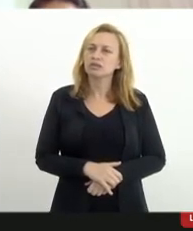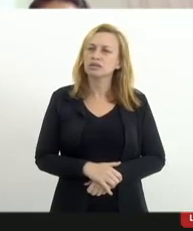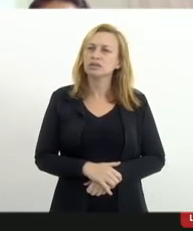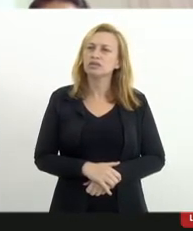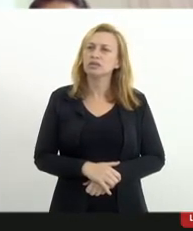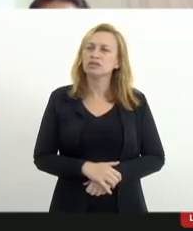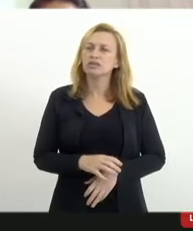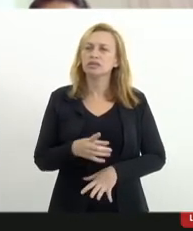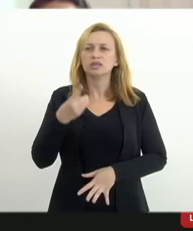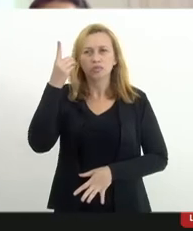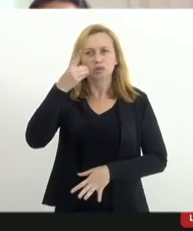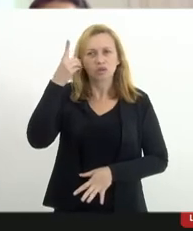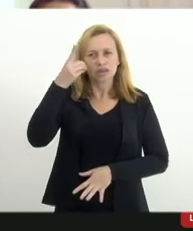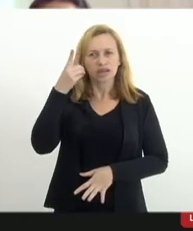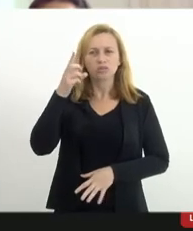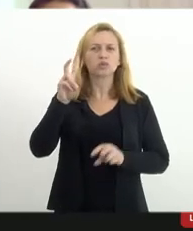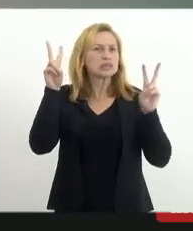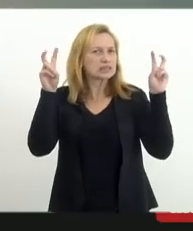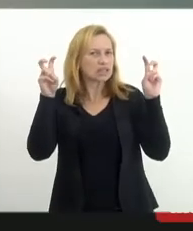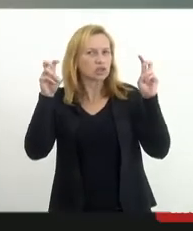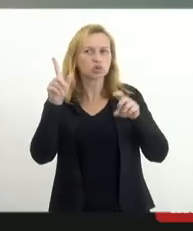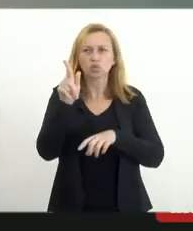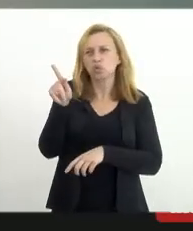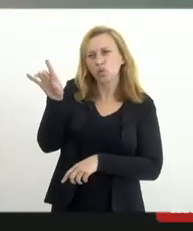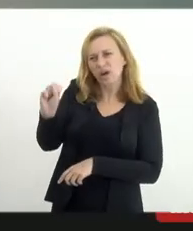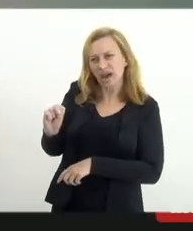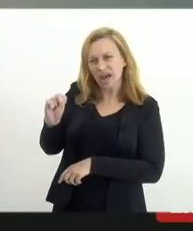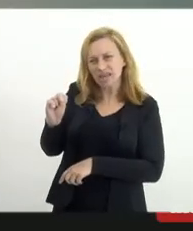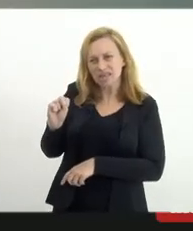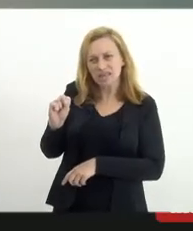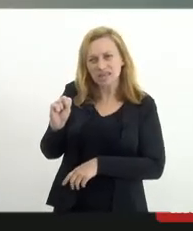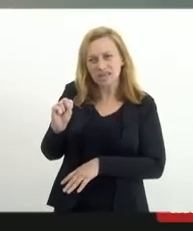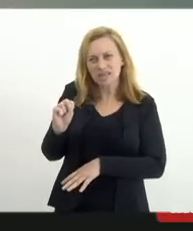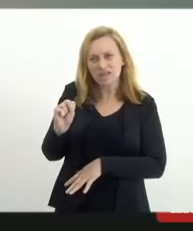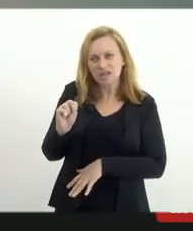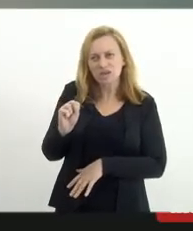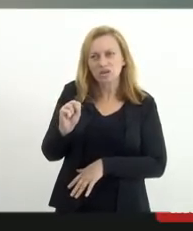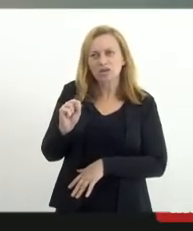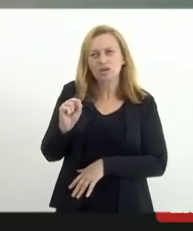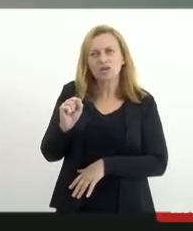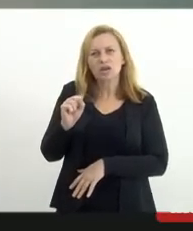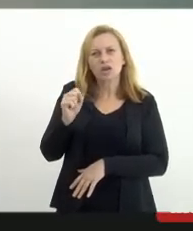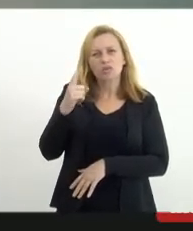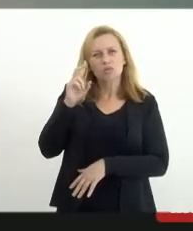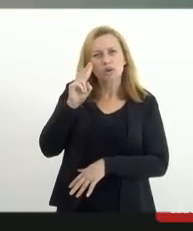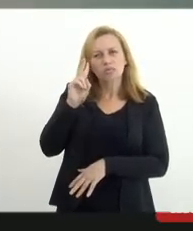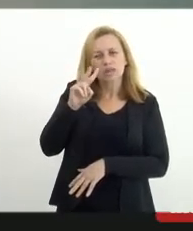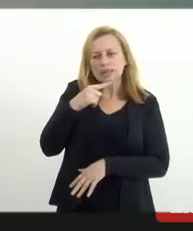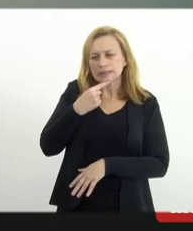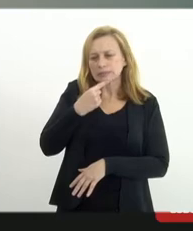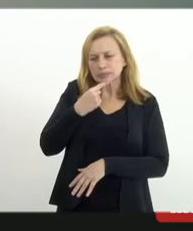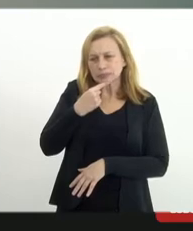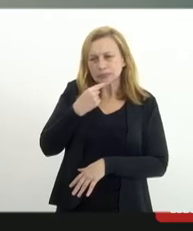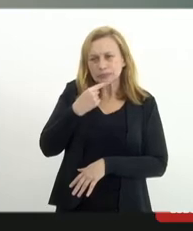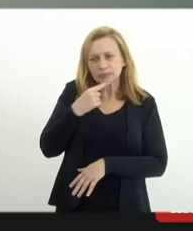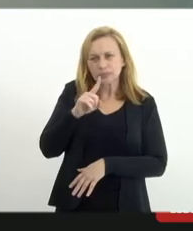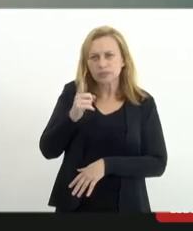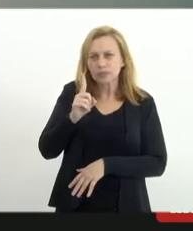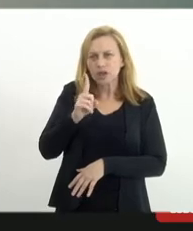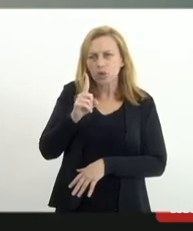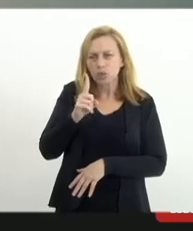Dado, nessa questão do gás, né, em Marlin, me ressaltou um ponto que nós não tínhamos